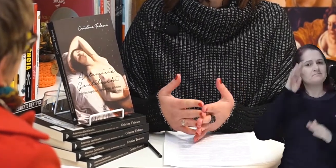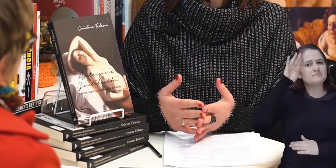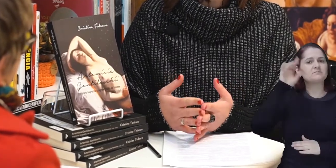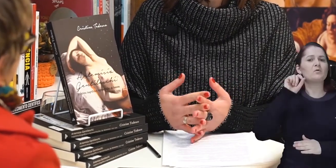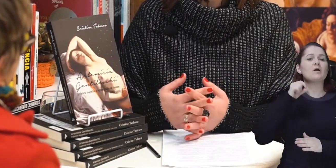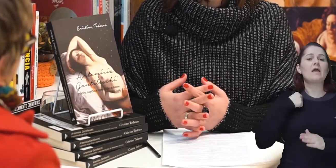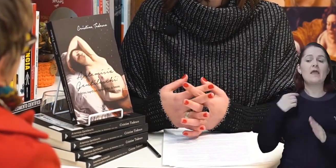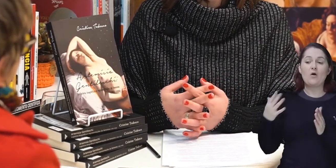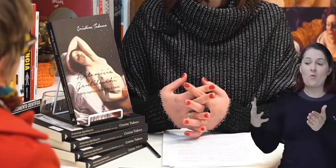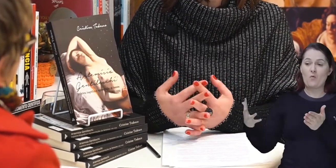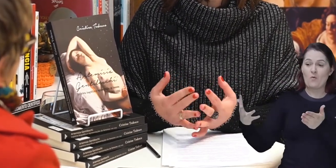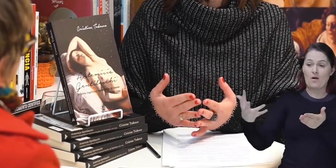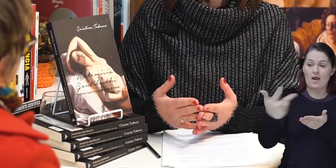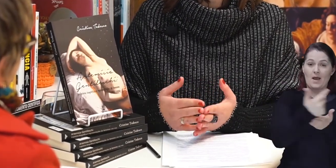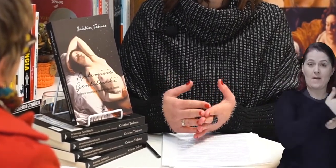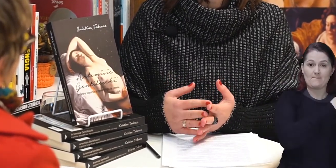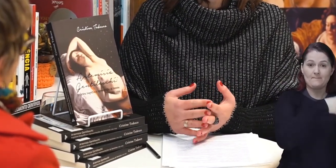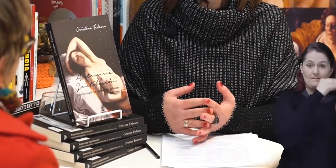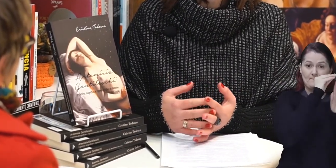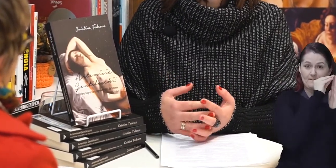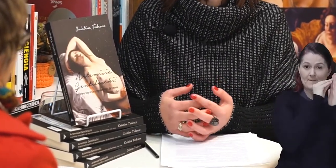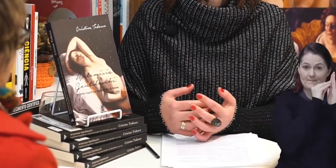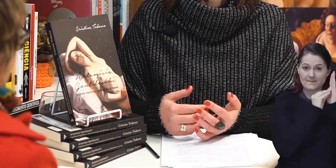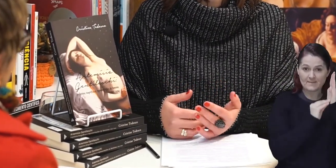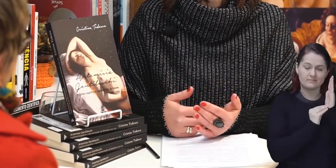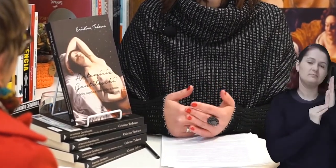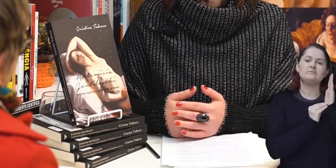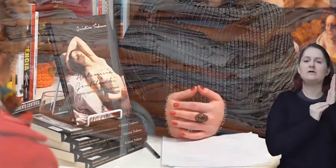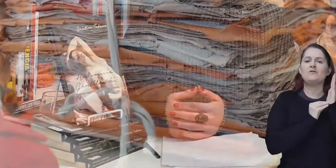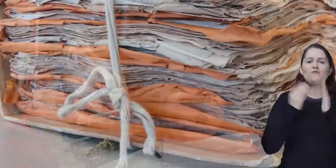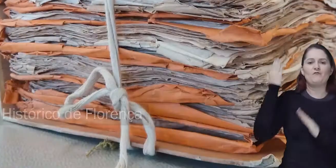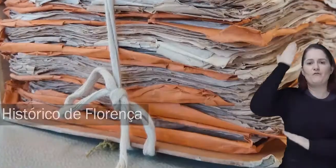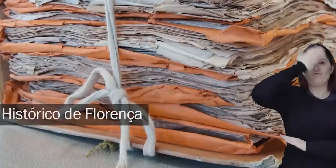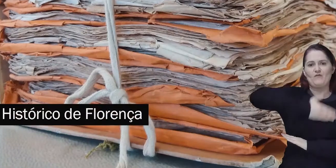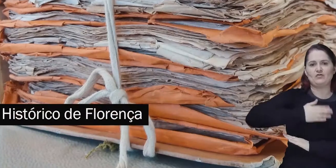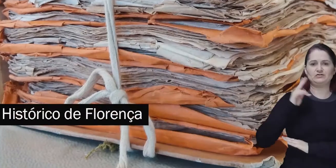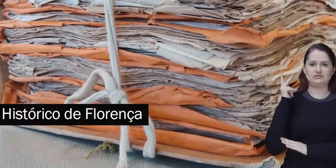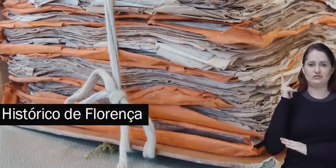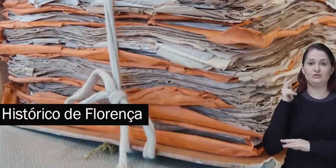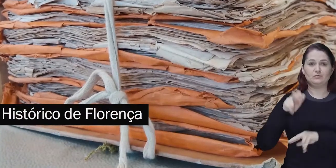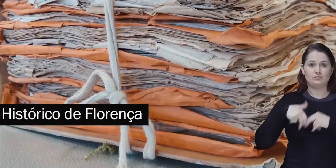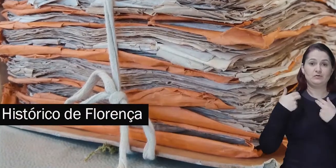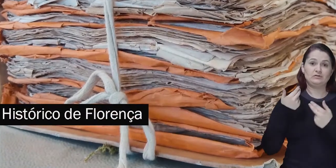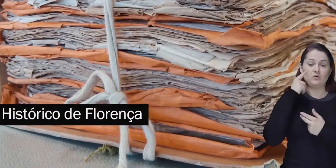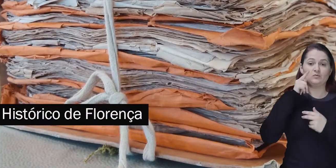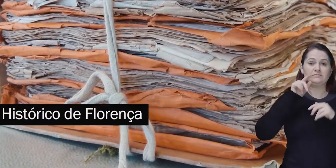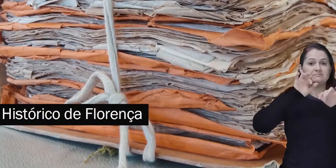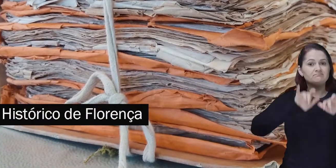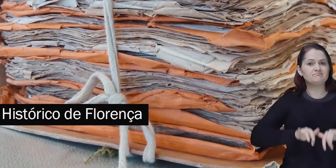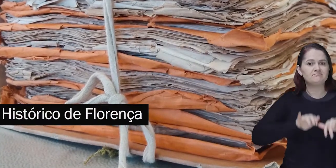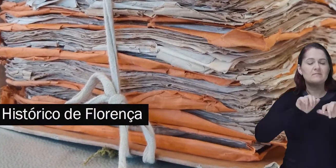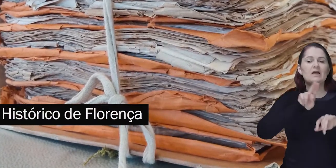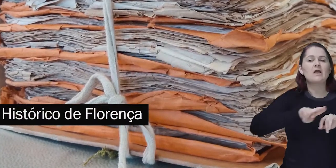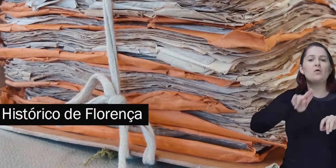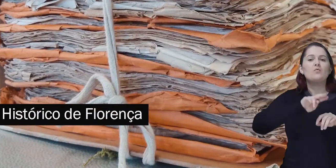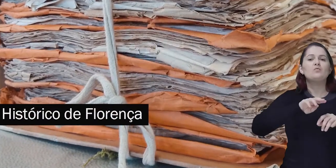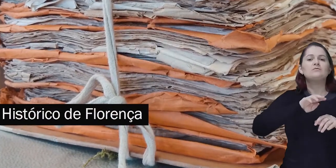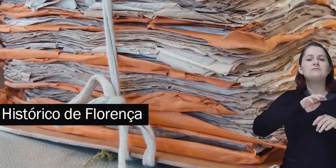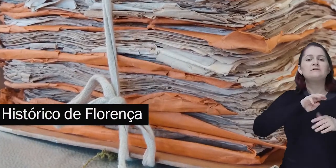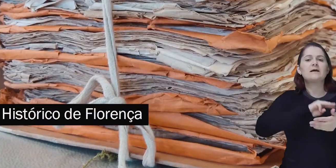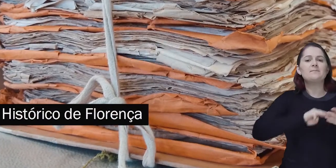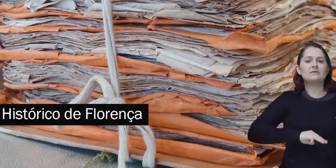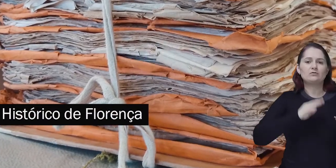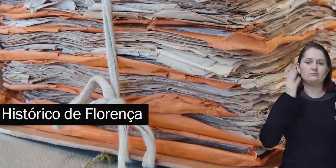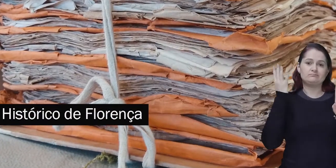aspectos disso é a questão do mapeamento de fontes. Então, eu consegui identificar muitas fontes históricas, o que me permitiu escrever a